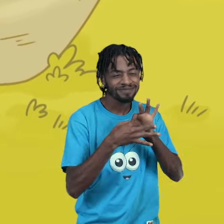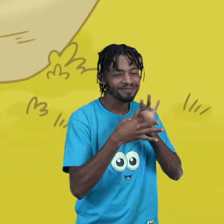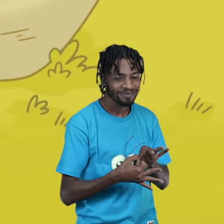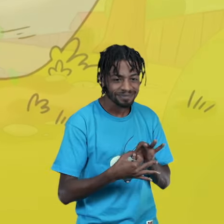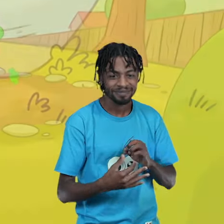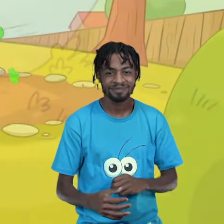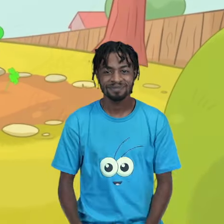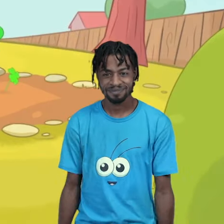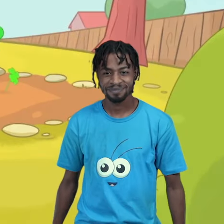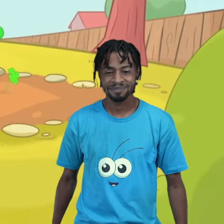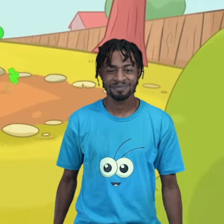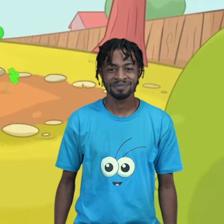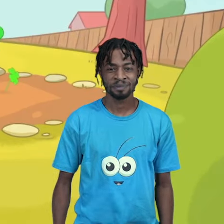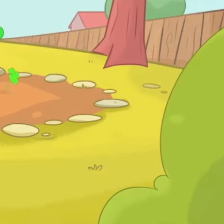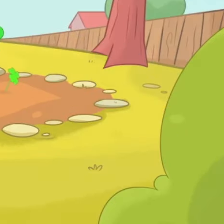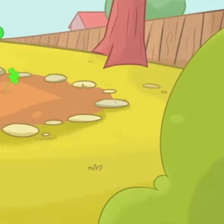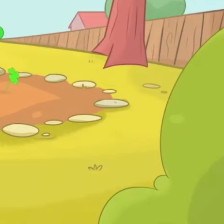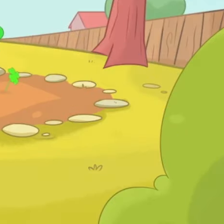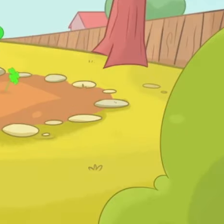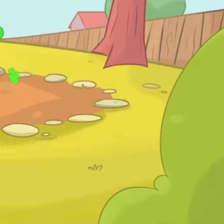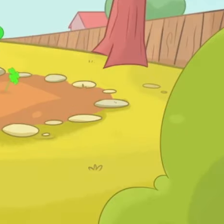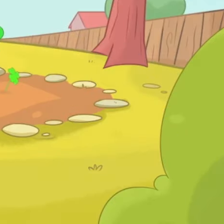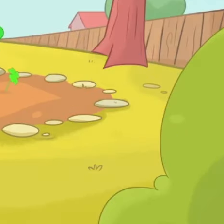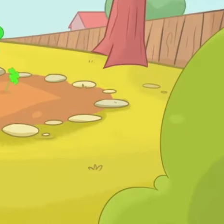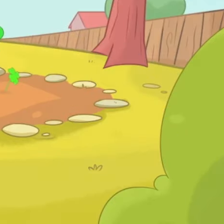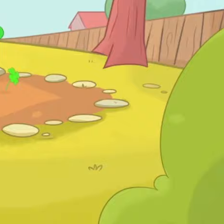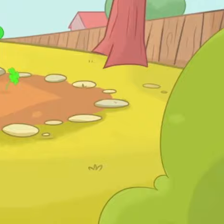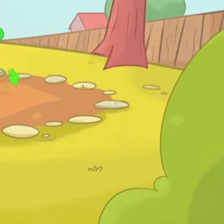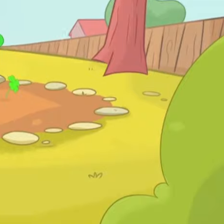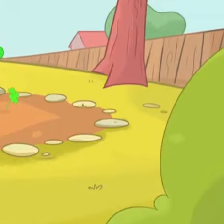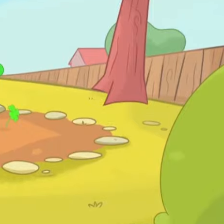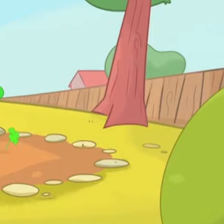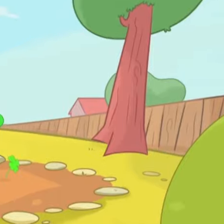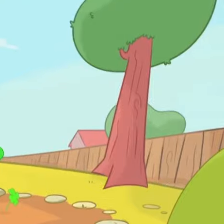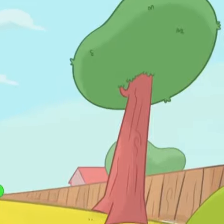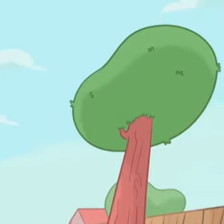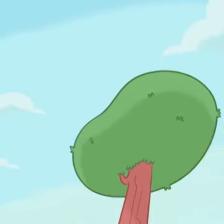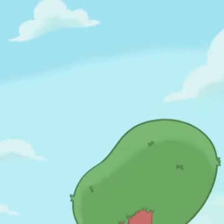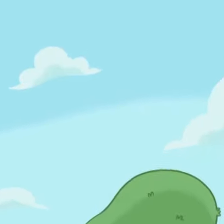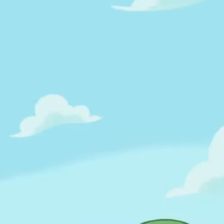Eles se abraçam! Bob coloca um Trevinho no jardim!